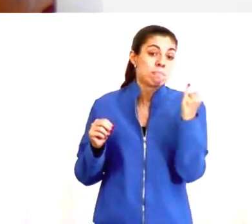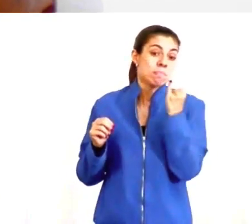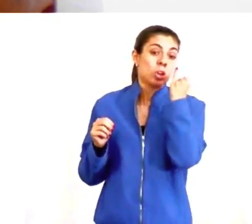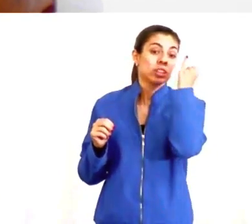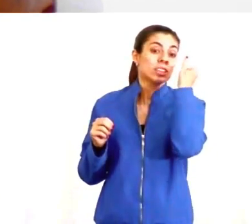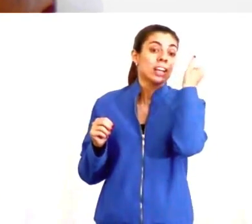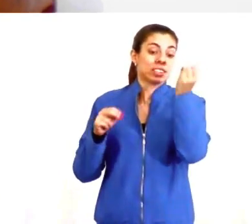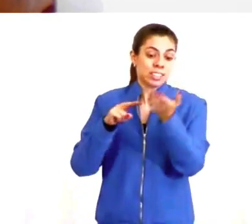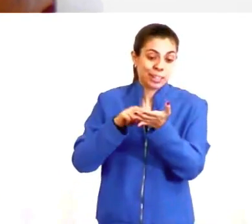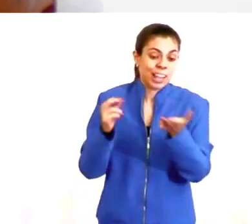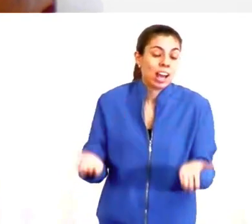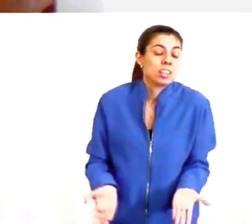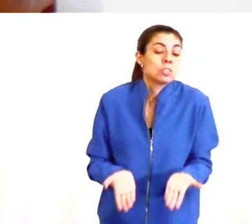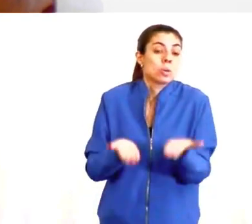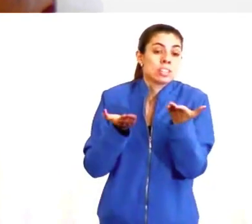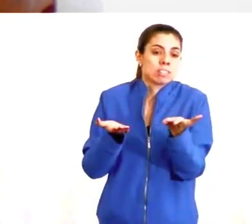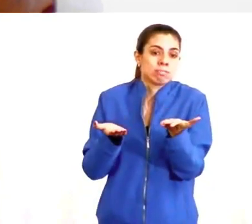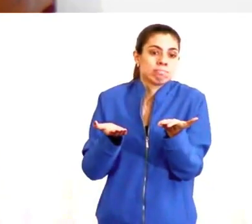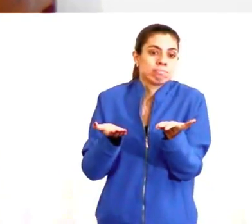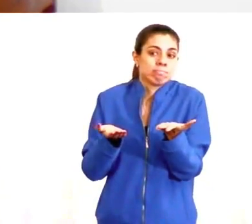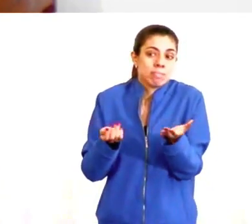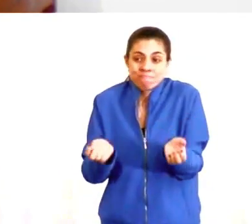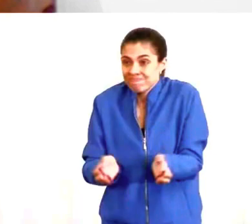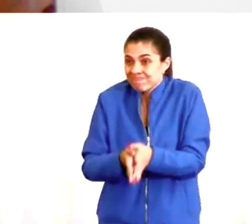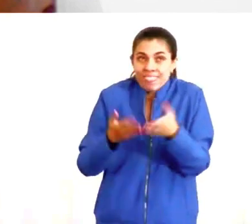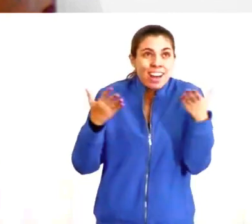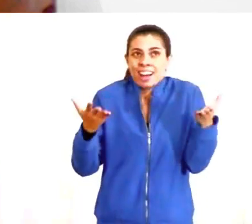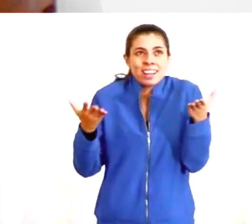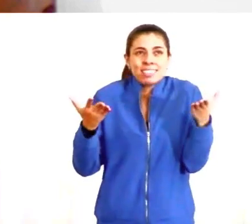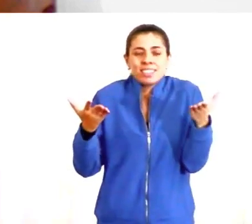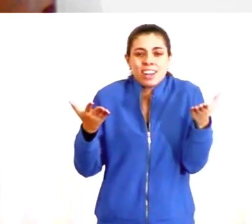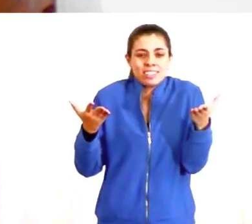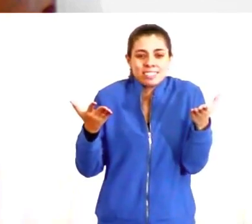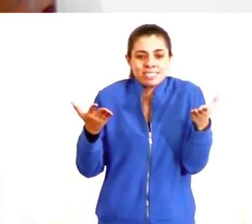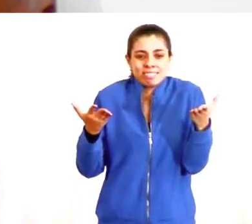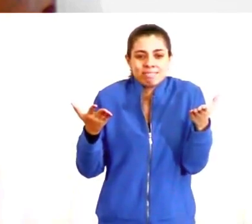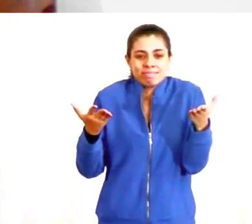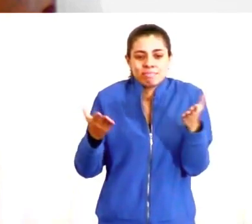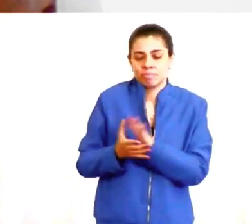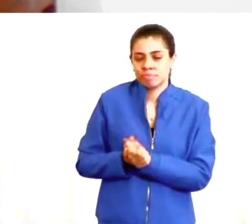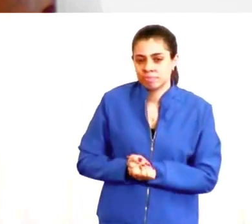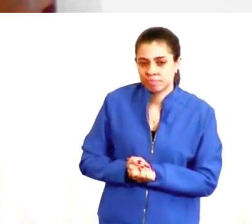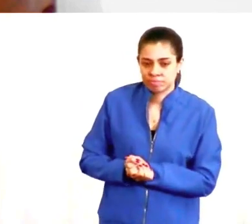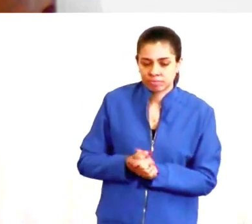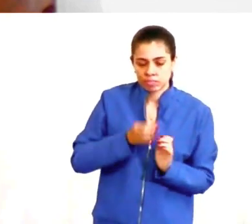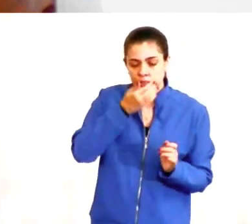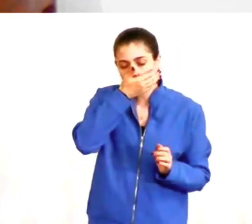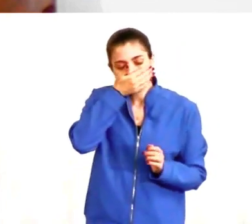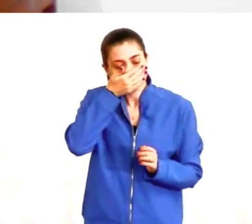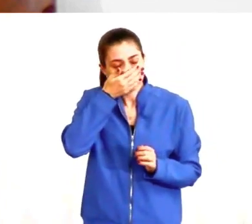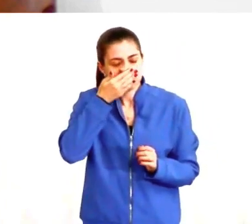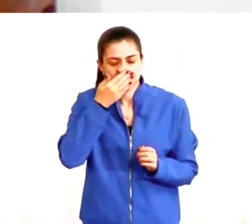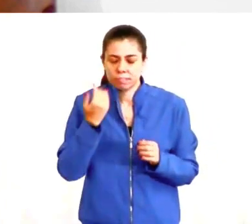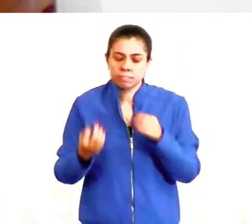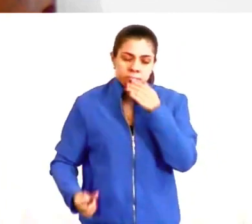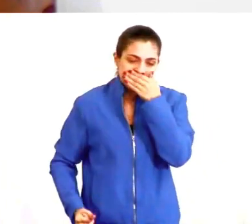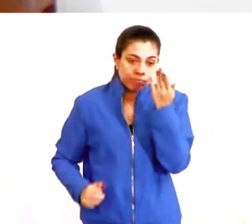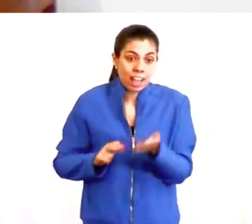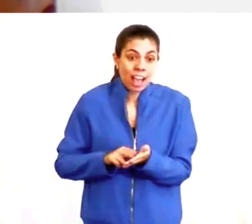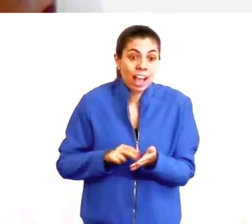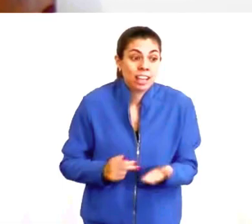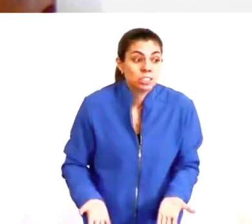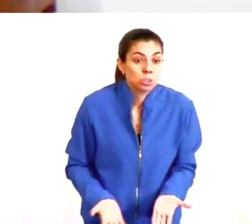tão significativa, tão magnífica, que é justamente a ressurreição que nos